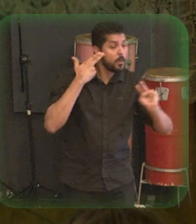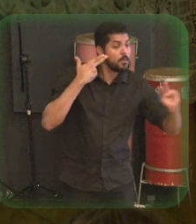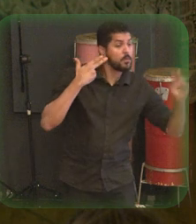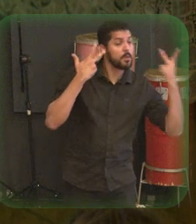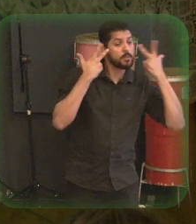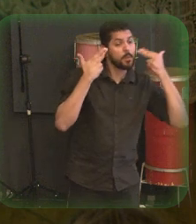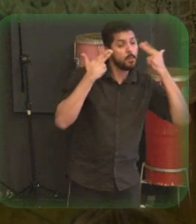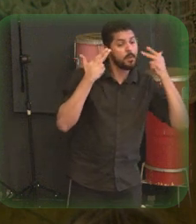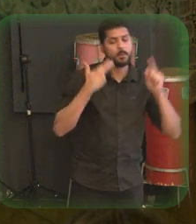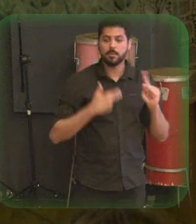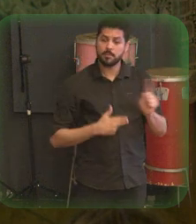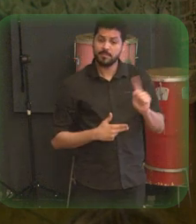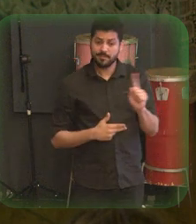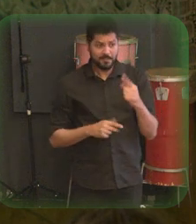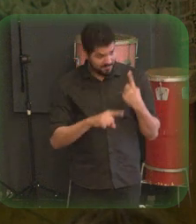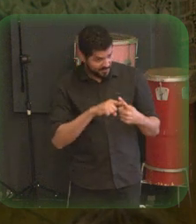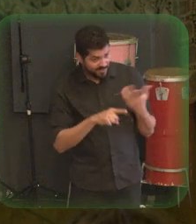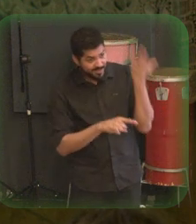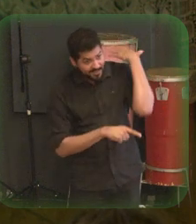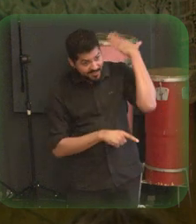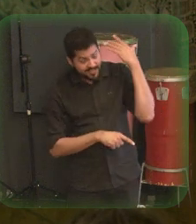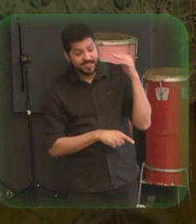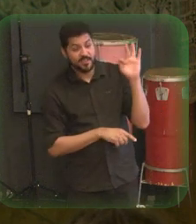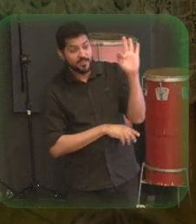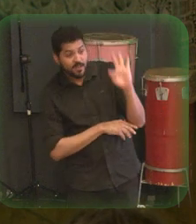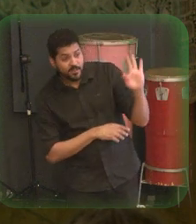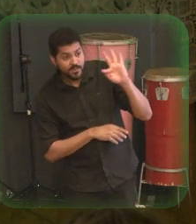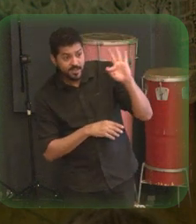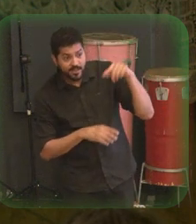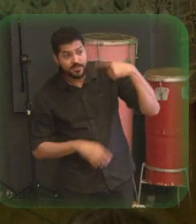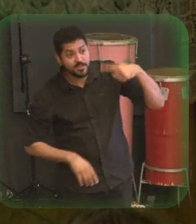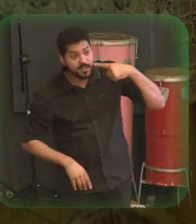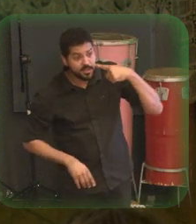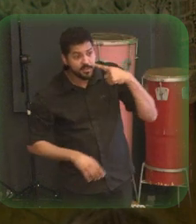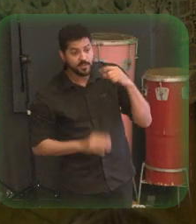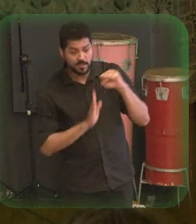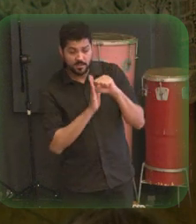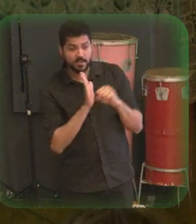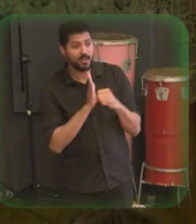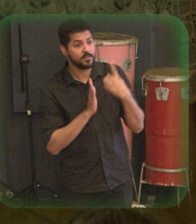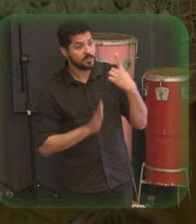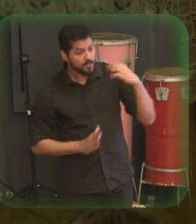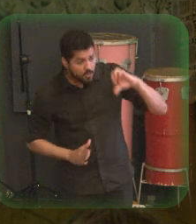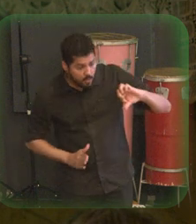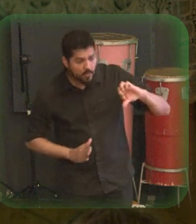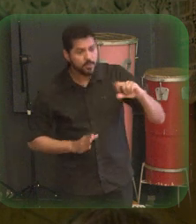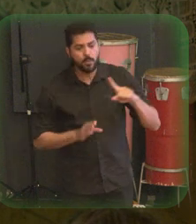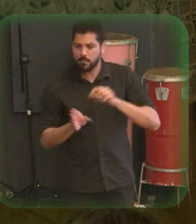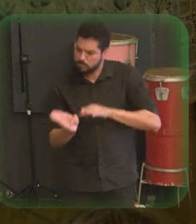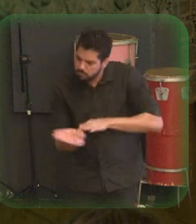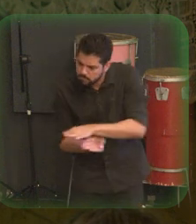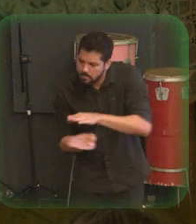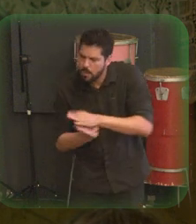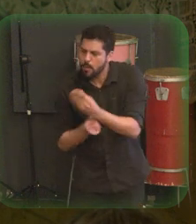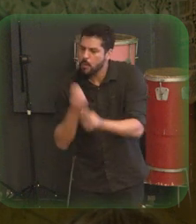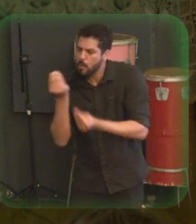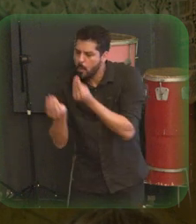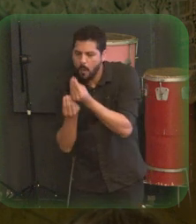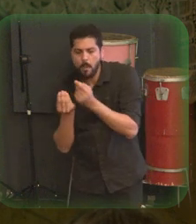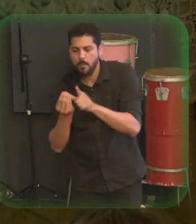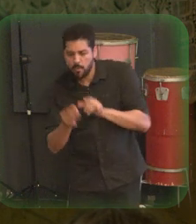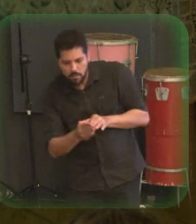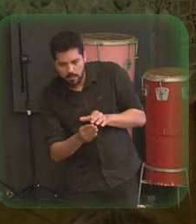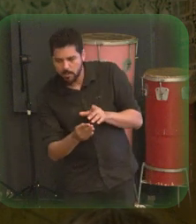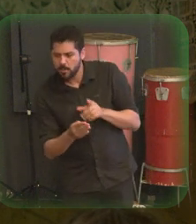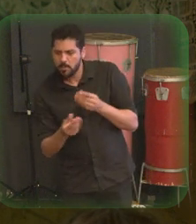as faculdades de direito do século XIX formavam os senhores escravos no Brasil. Assim como